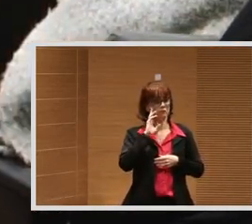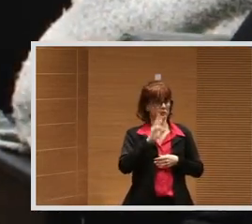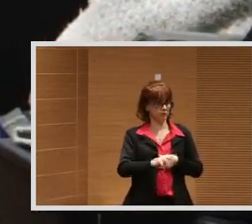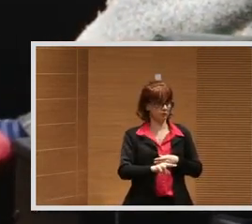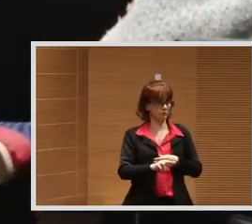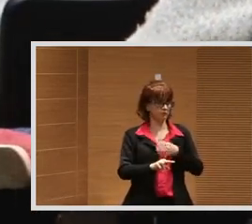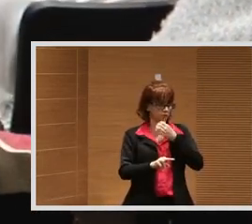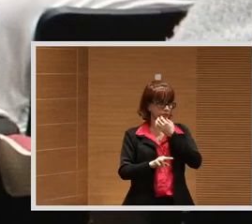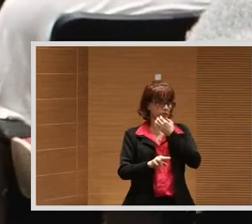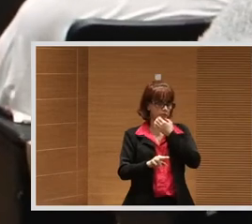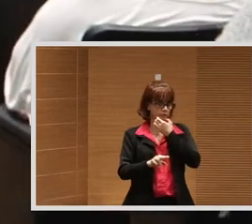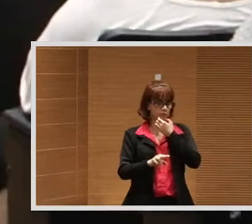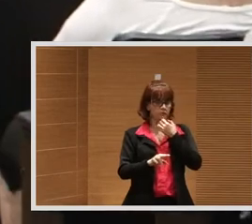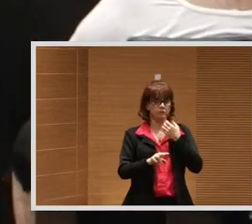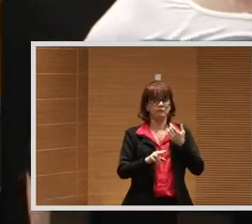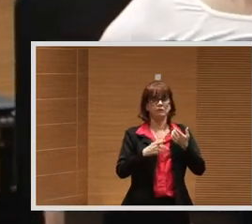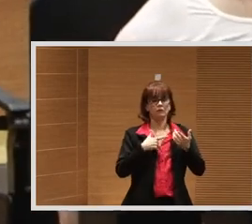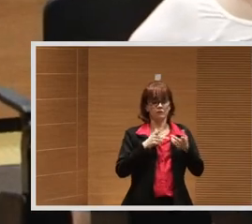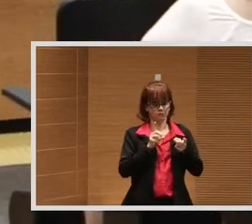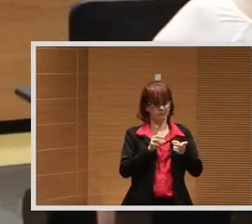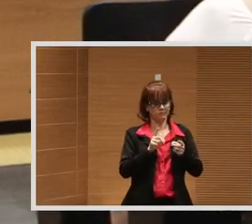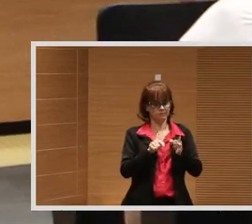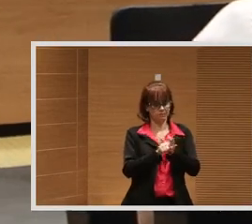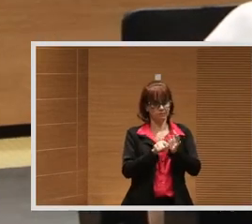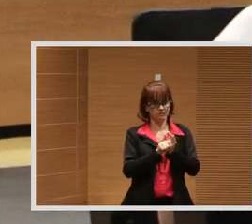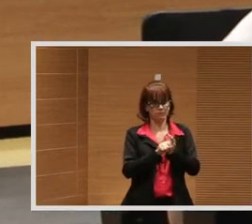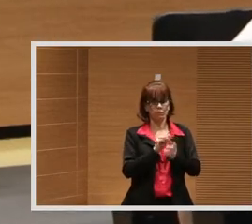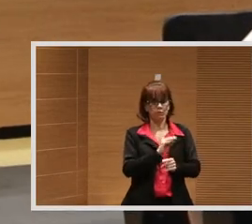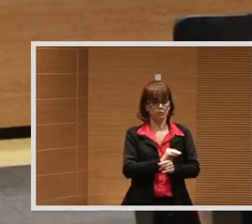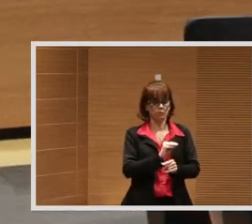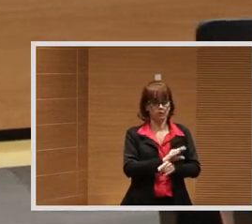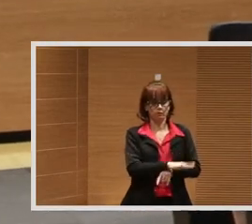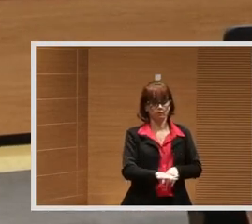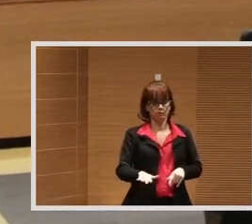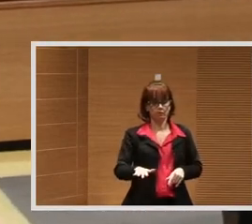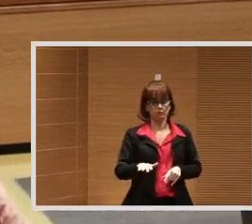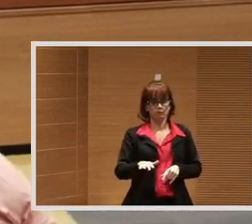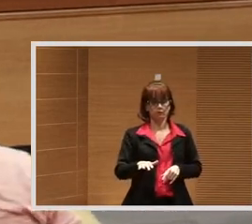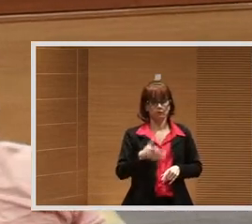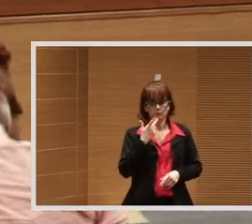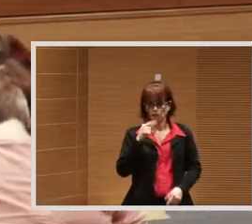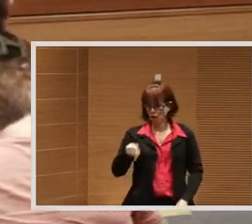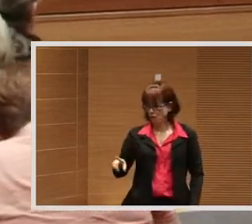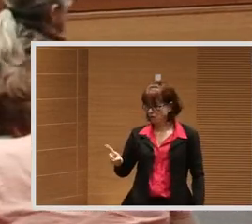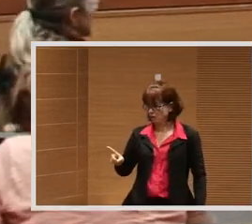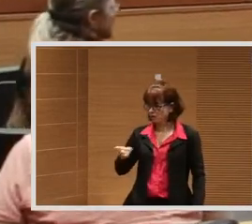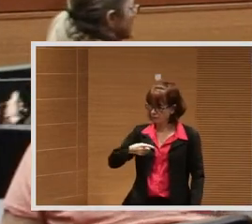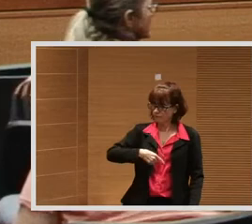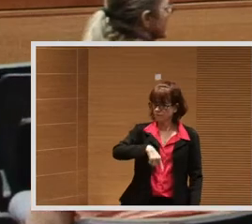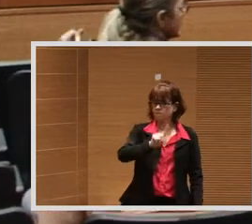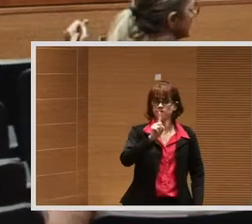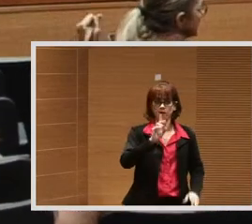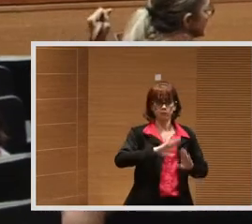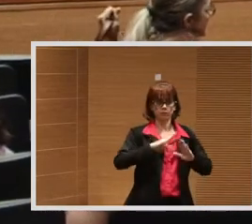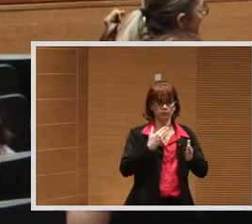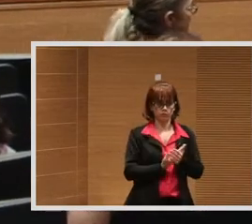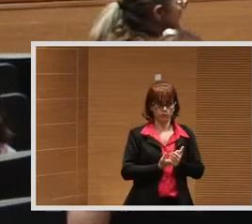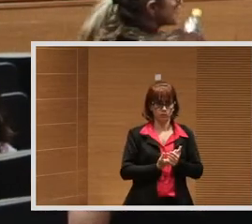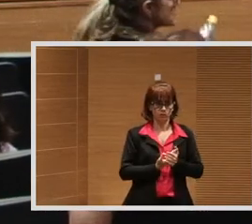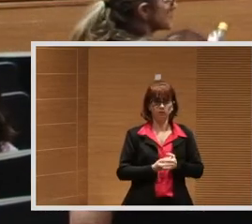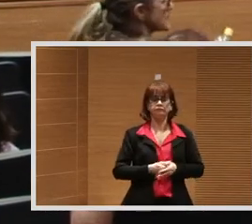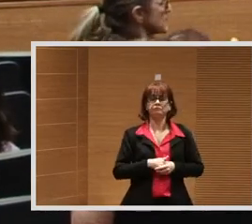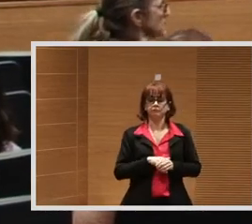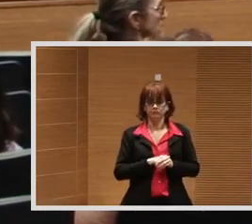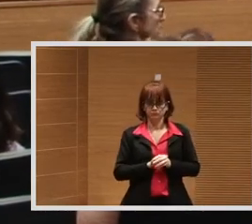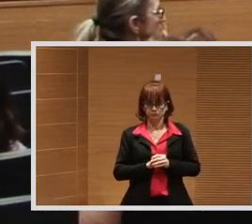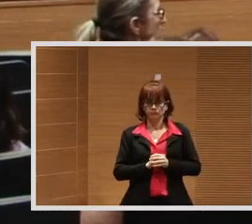não, aqui você não. Manda a criança para a escola. Então, a gente tem... Quem está exercendo essa função